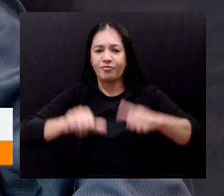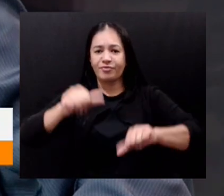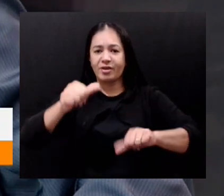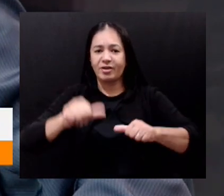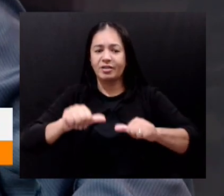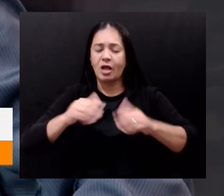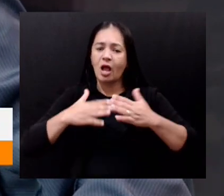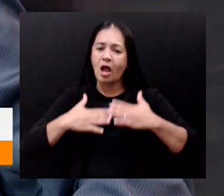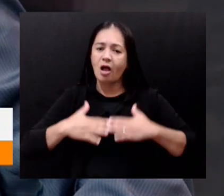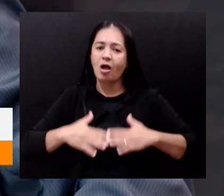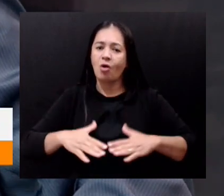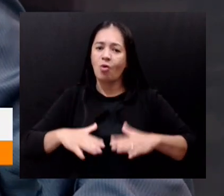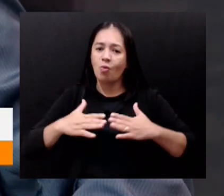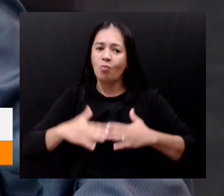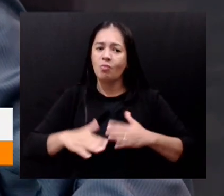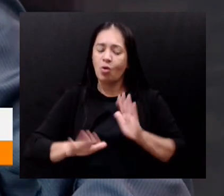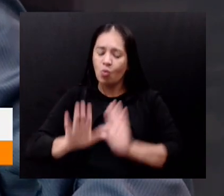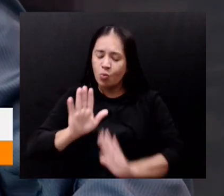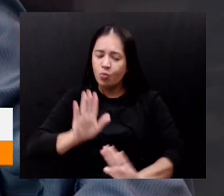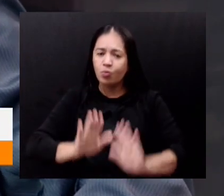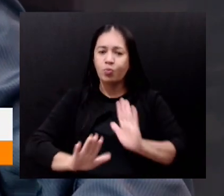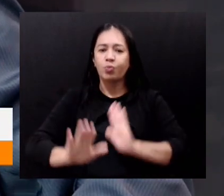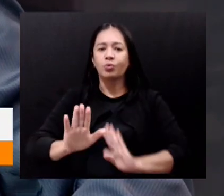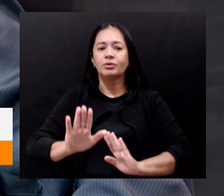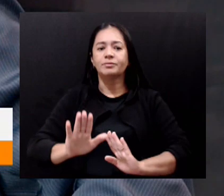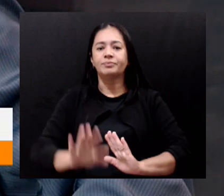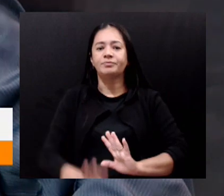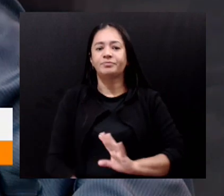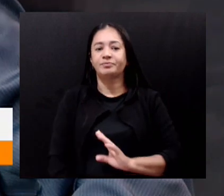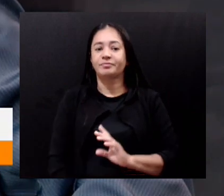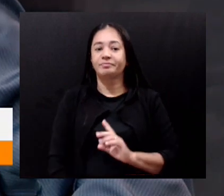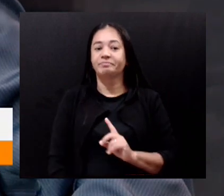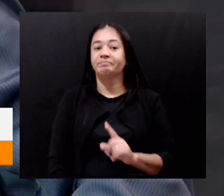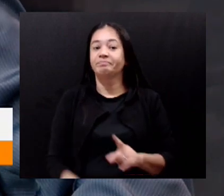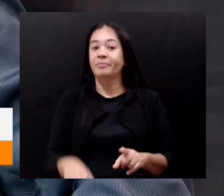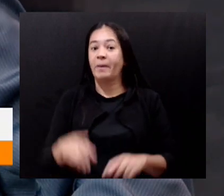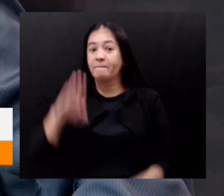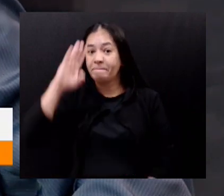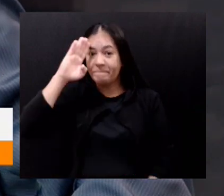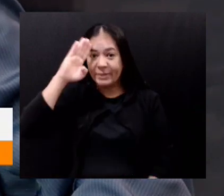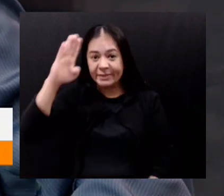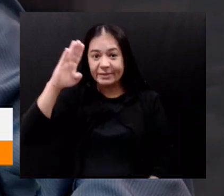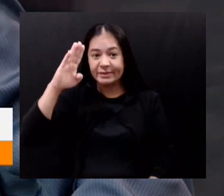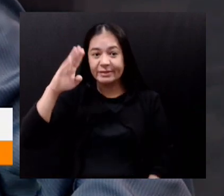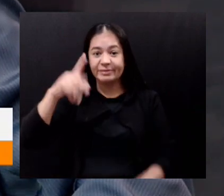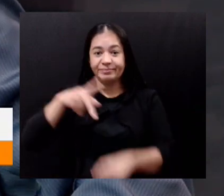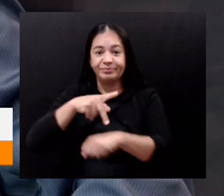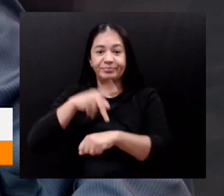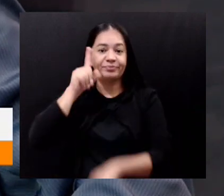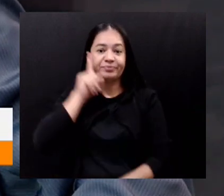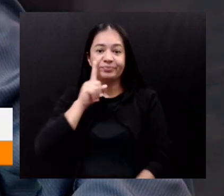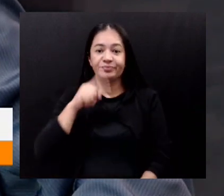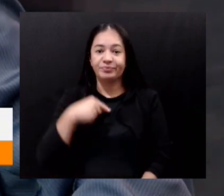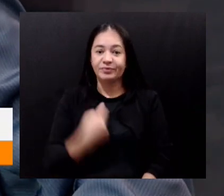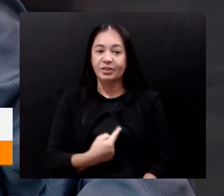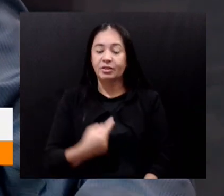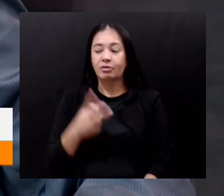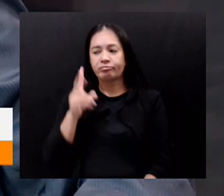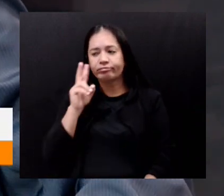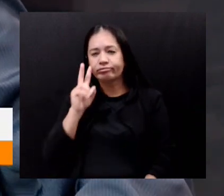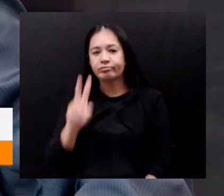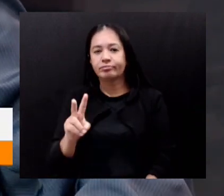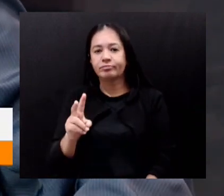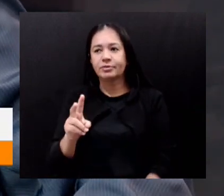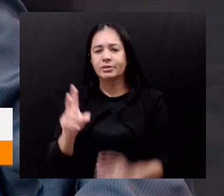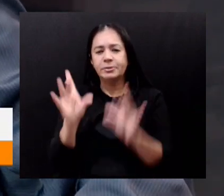né? cautela, É. inclusive em relação aos Estados Unidos, nesse momento, onde nós estamos vendo que é muito mais criterioso lá